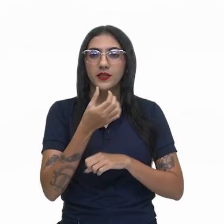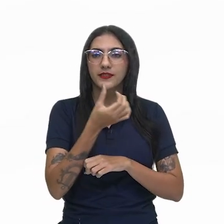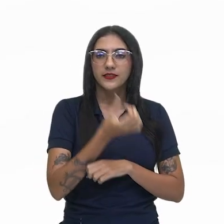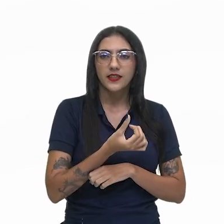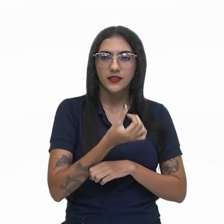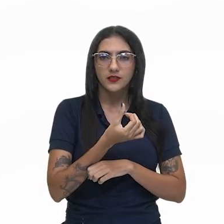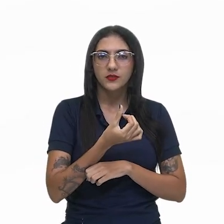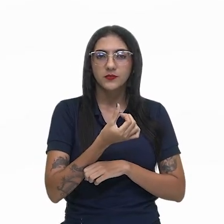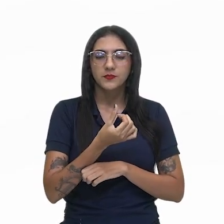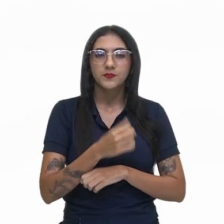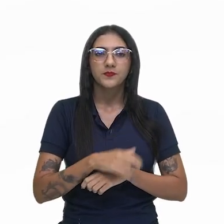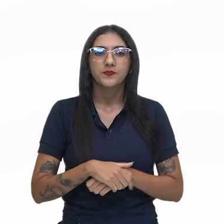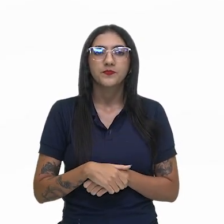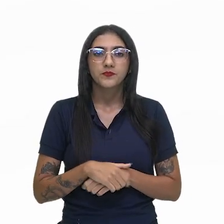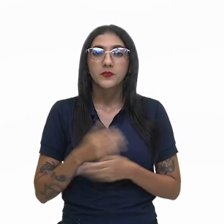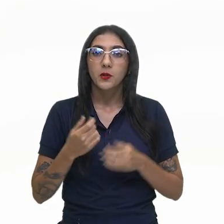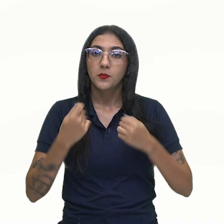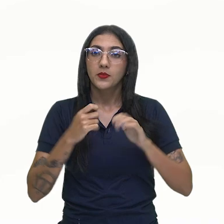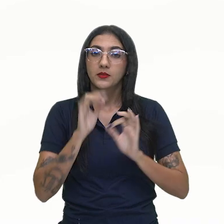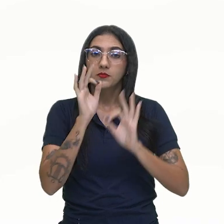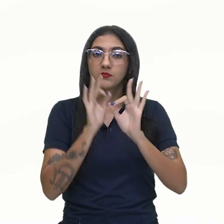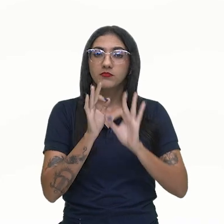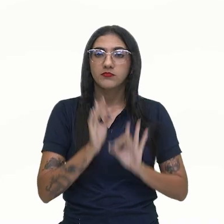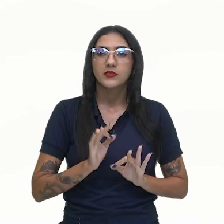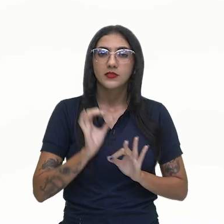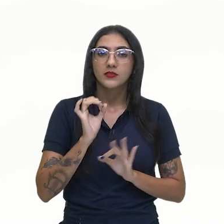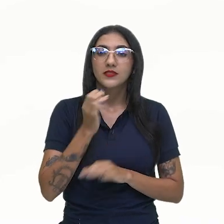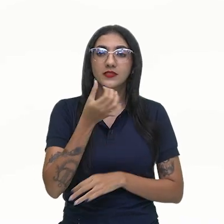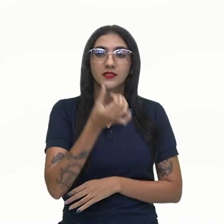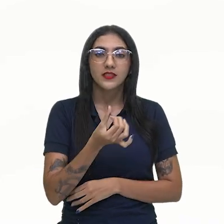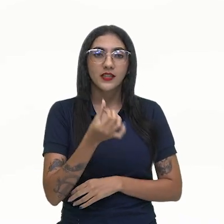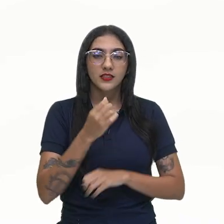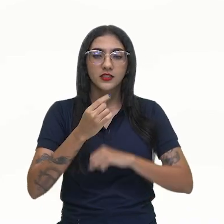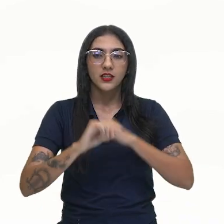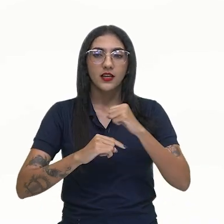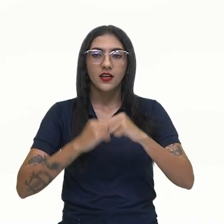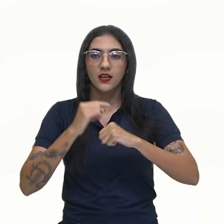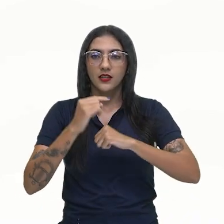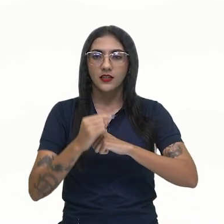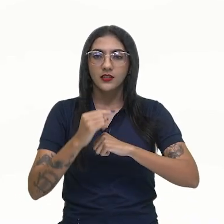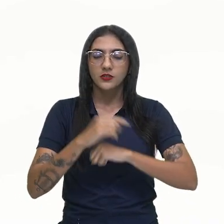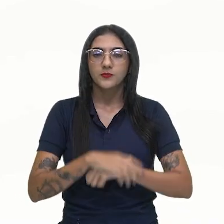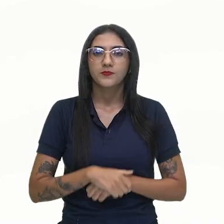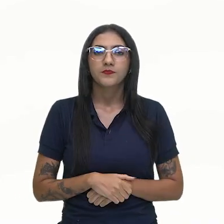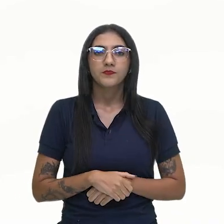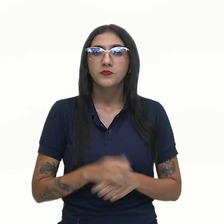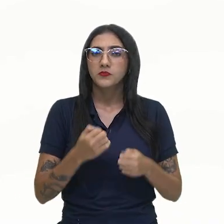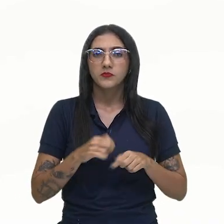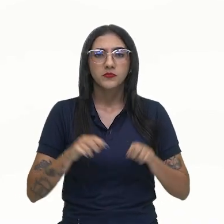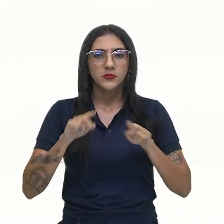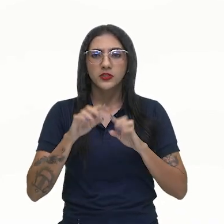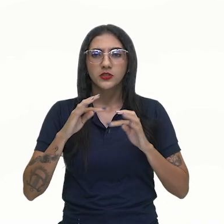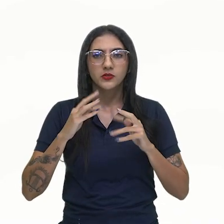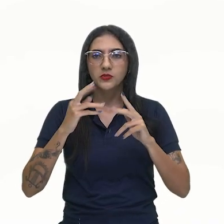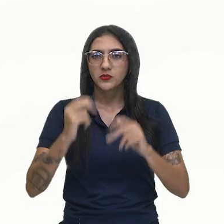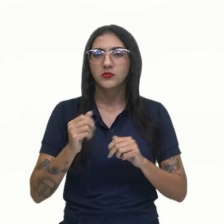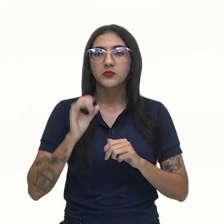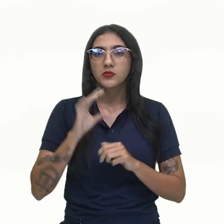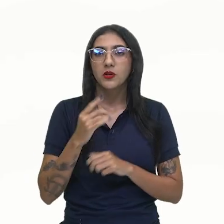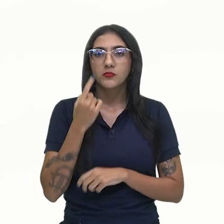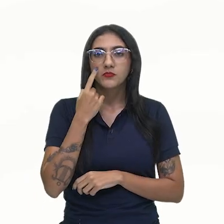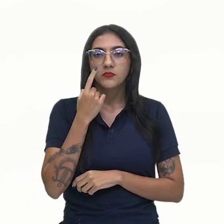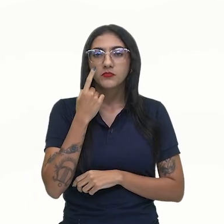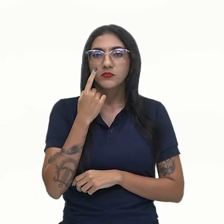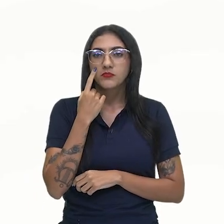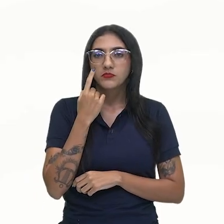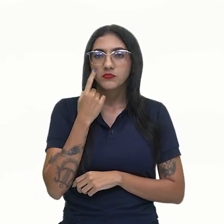é 6, eu vou distribuir 6 elétrons. Então, eu não vou precisar do diagrama todo. Montei aqui, coloquei aqui